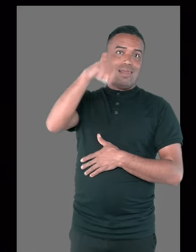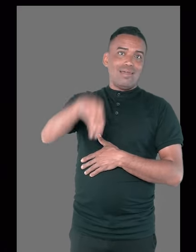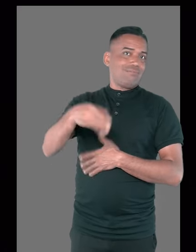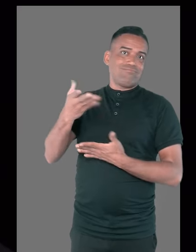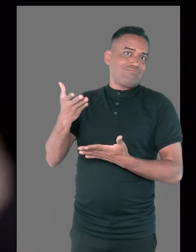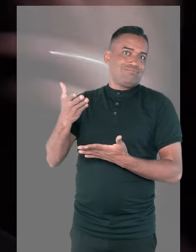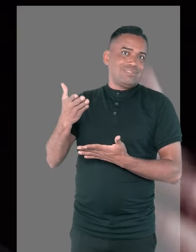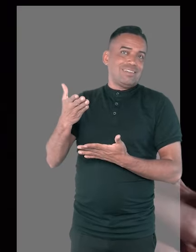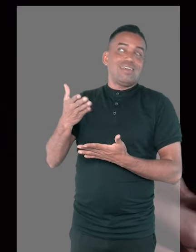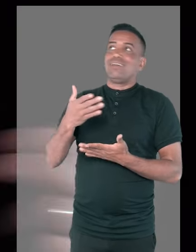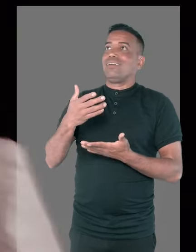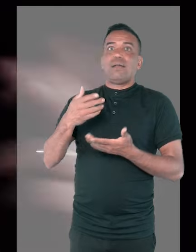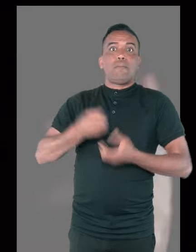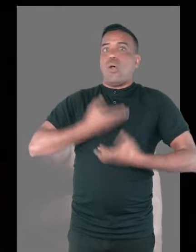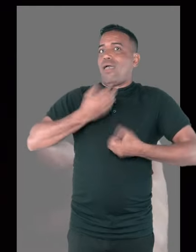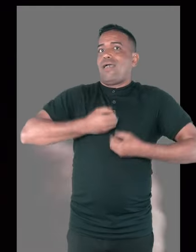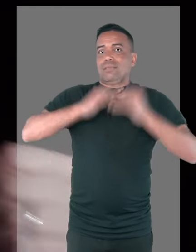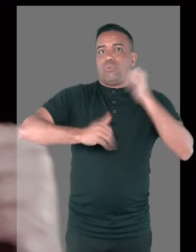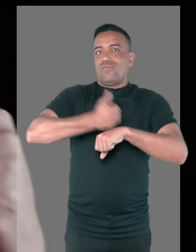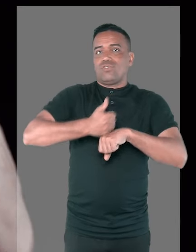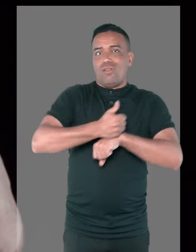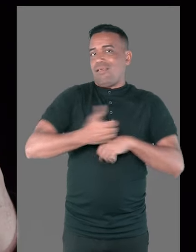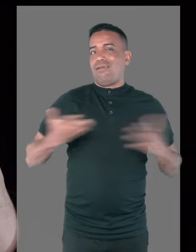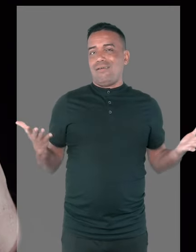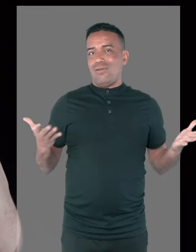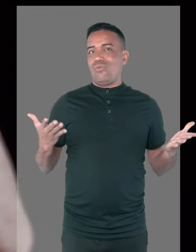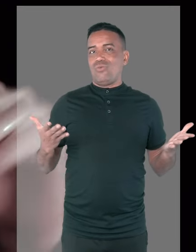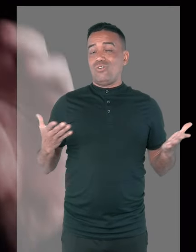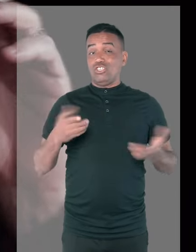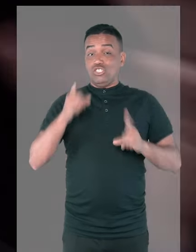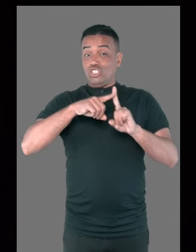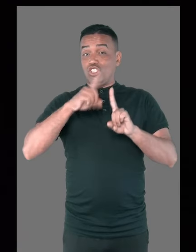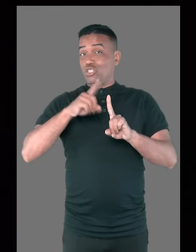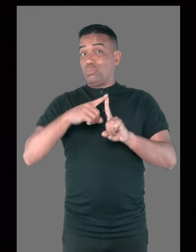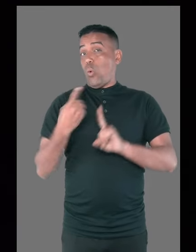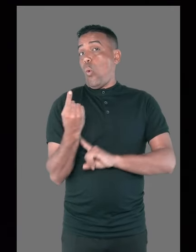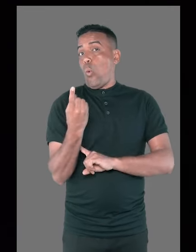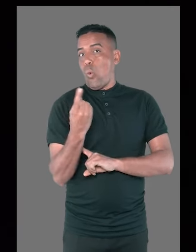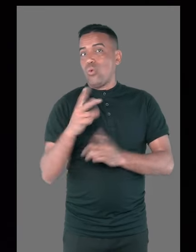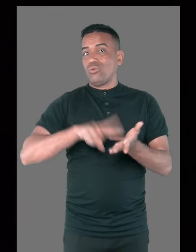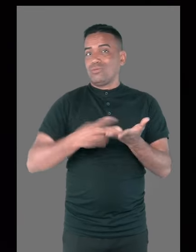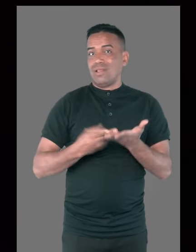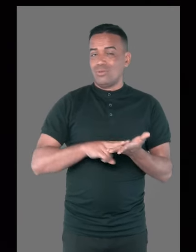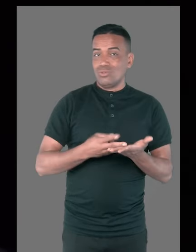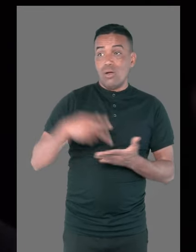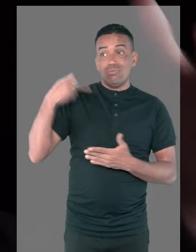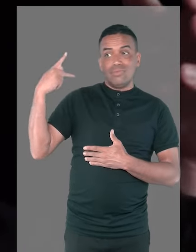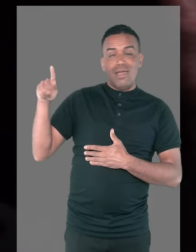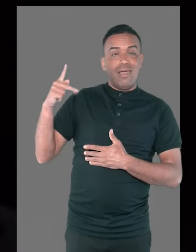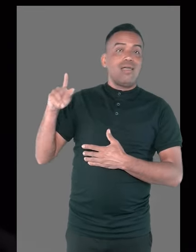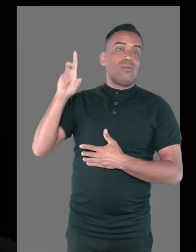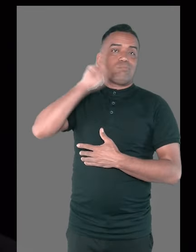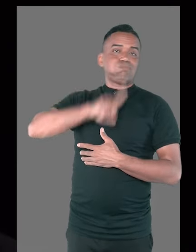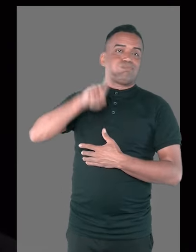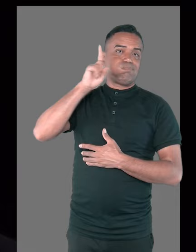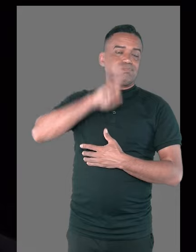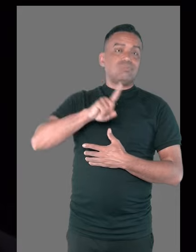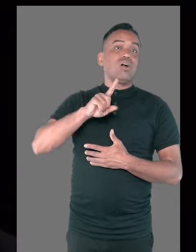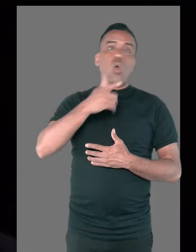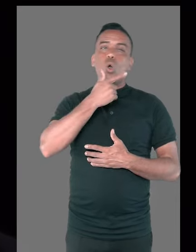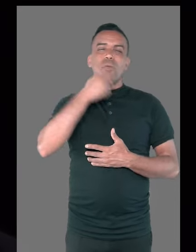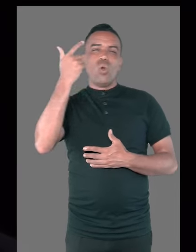trabalhava com um tipo de poesia eufônica, né, pertencente à tradição da poesia norte-americana, que teve Walt Whitman,